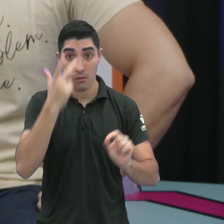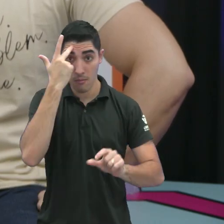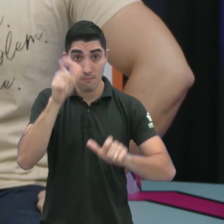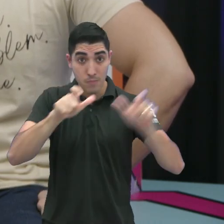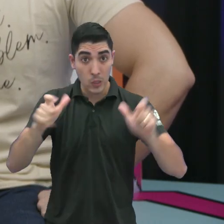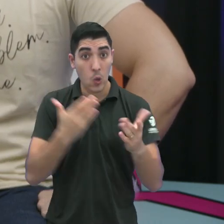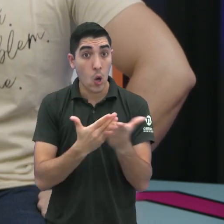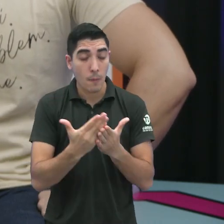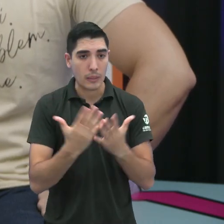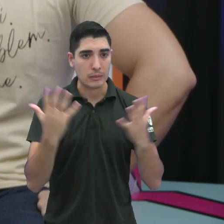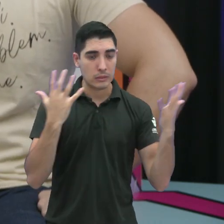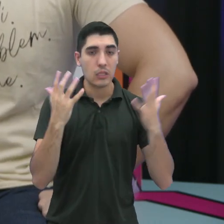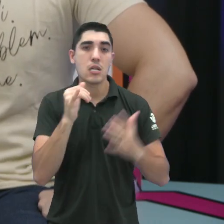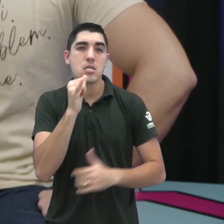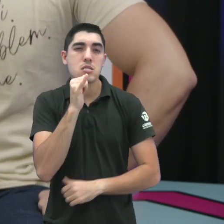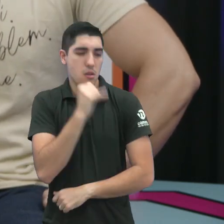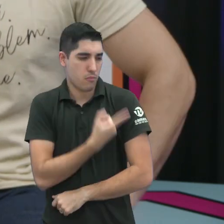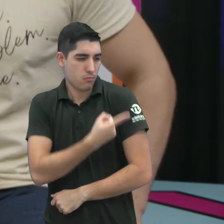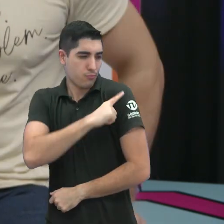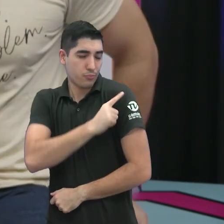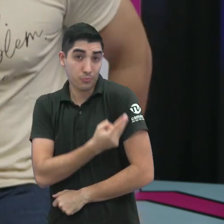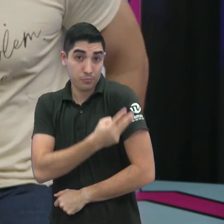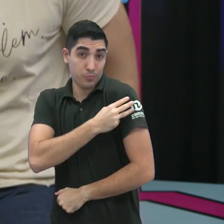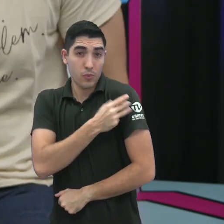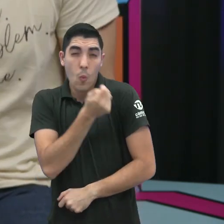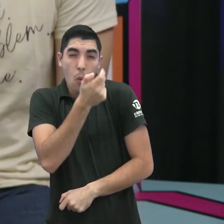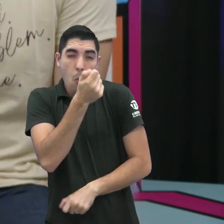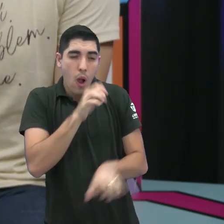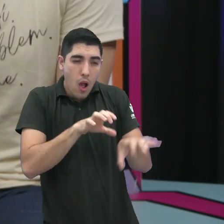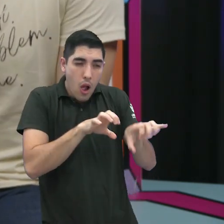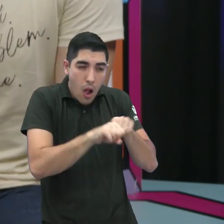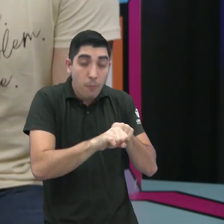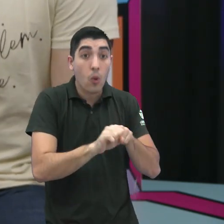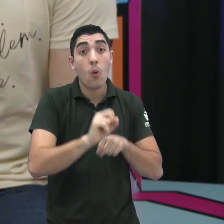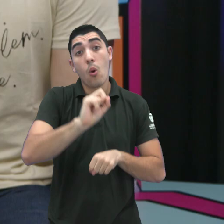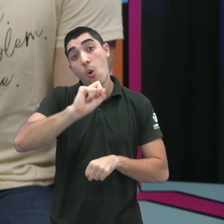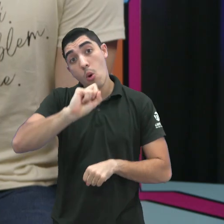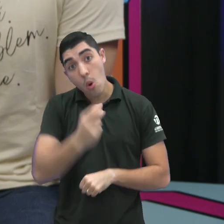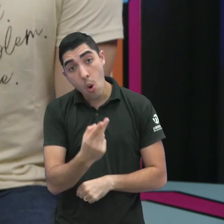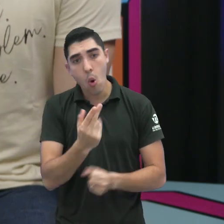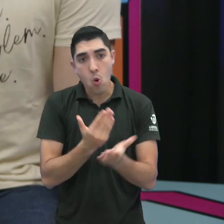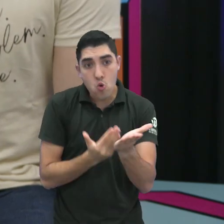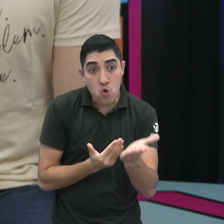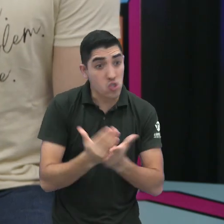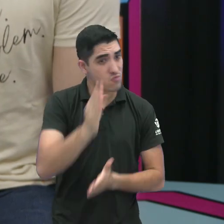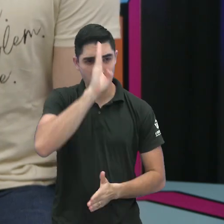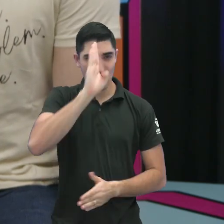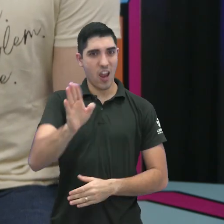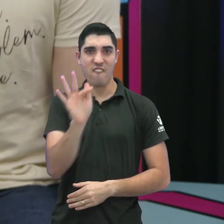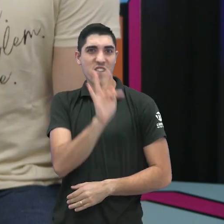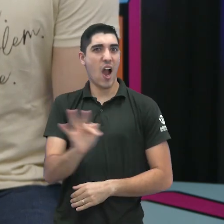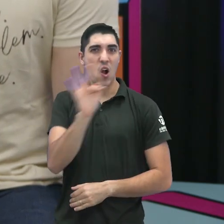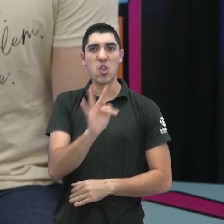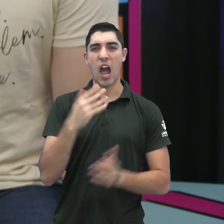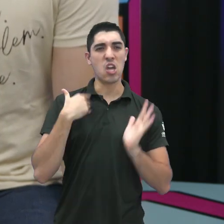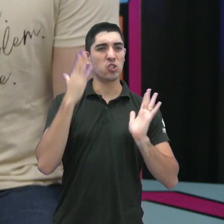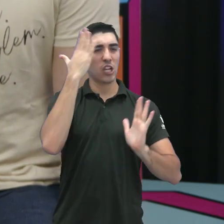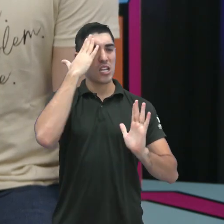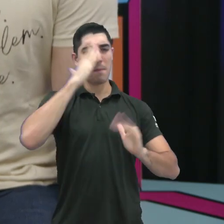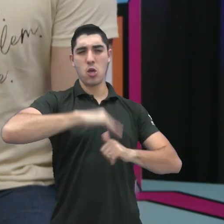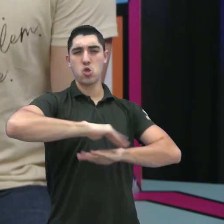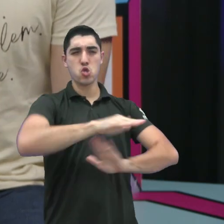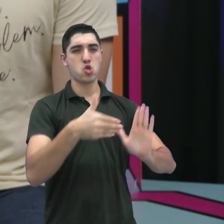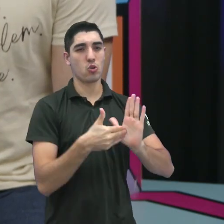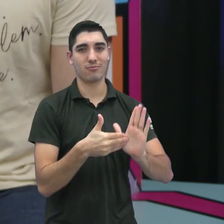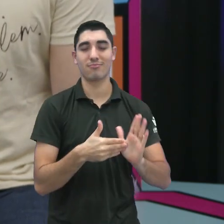quando você está terminando a escola ou então começando a faculdade, com todo mundo esperando que você já tenha todas as respostas. E aí